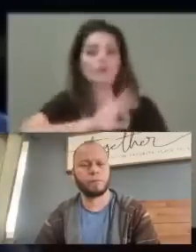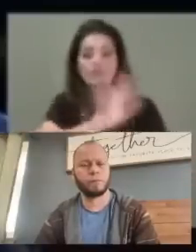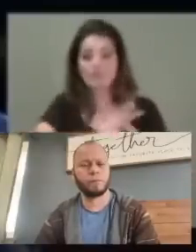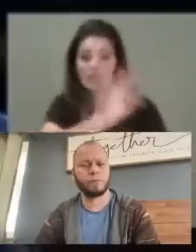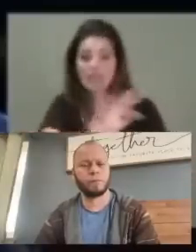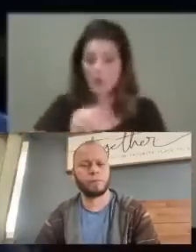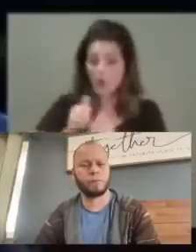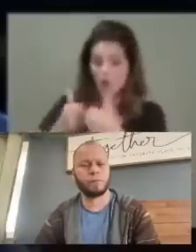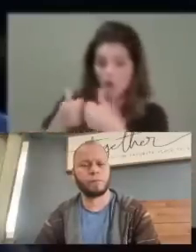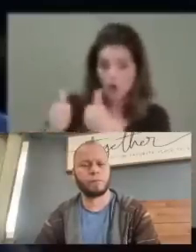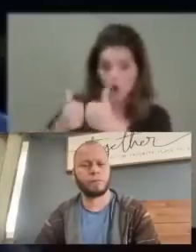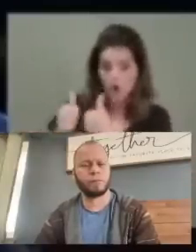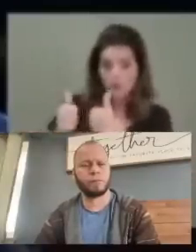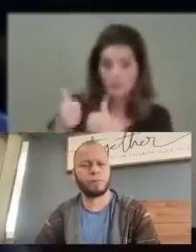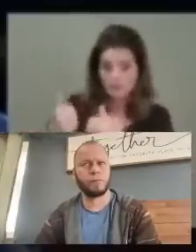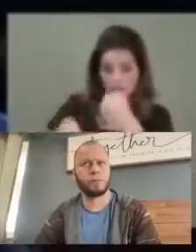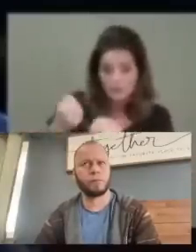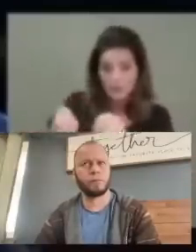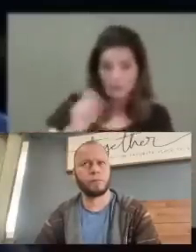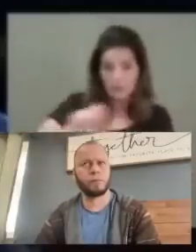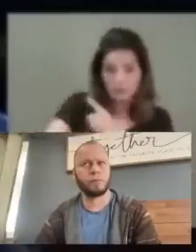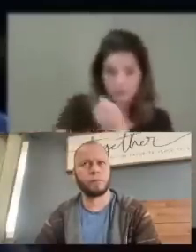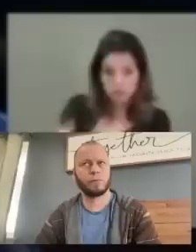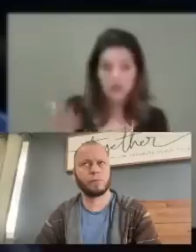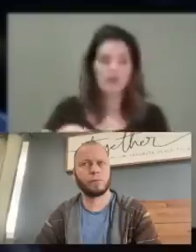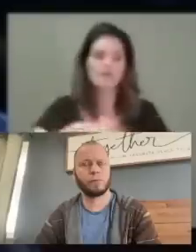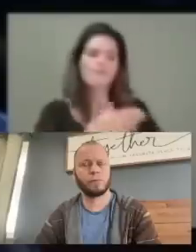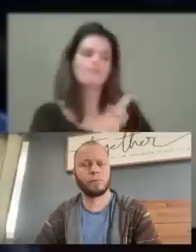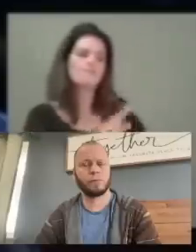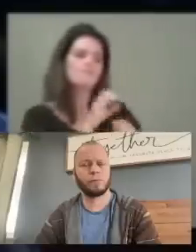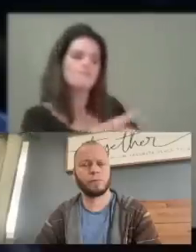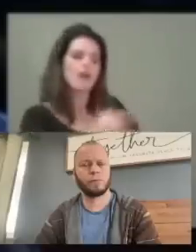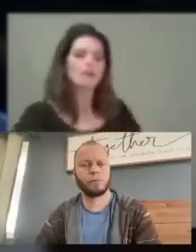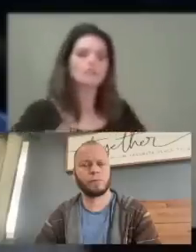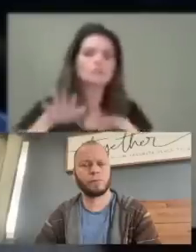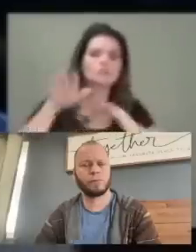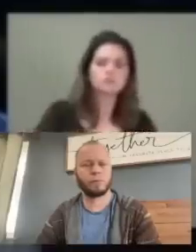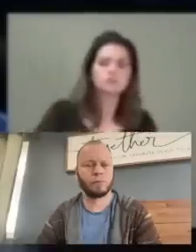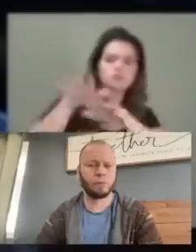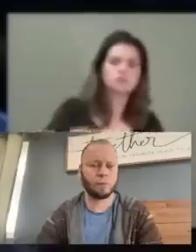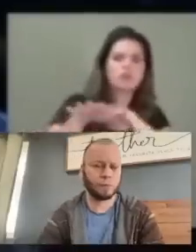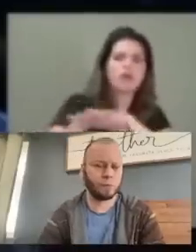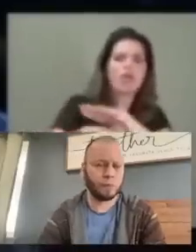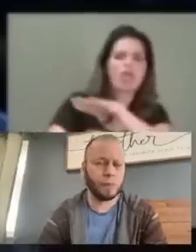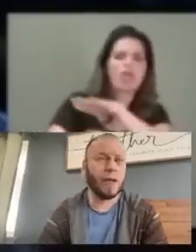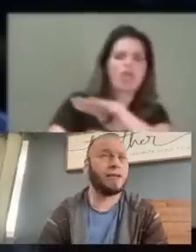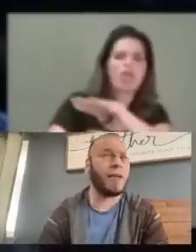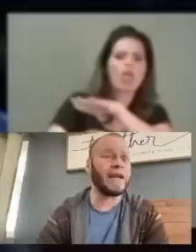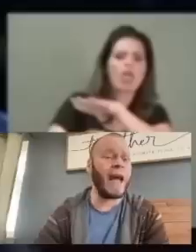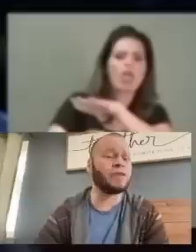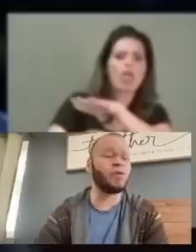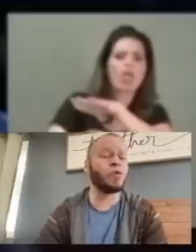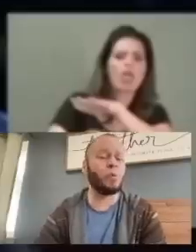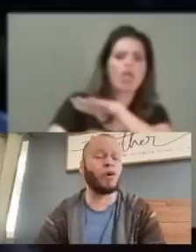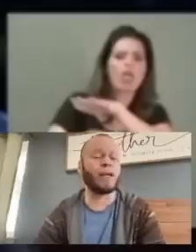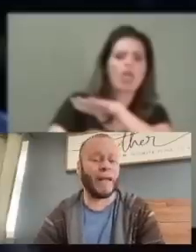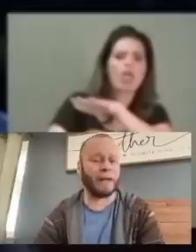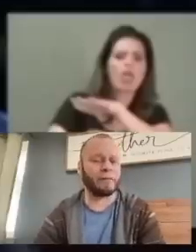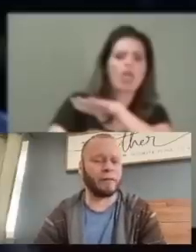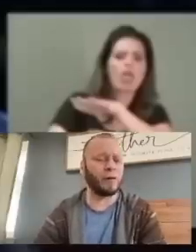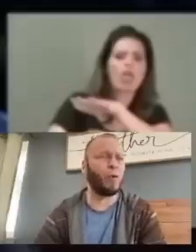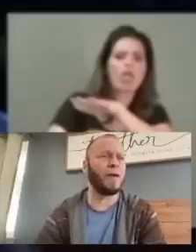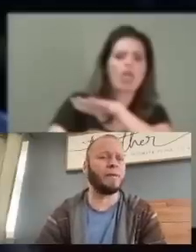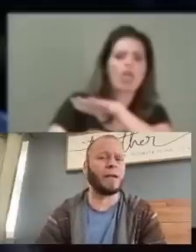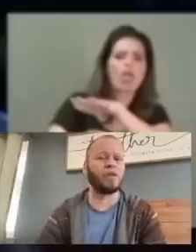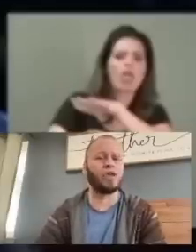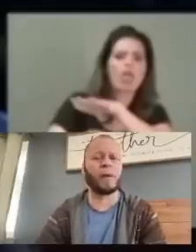então esses vândalos estavam chegaram isso tudo sendo comunicado ao governo treinados por